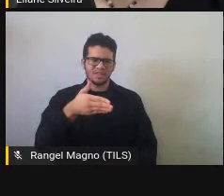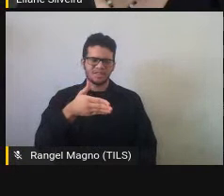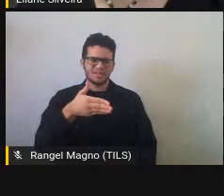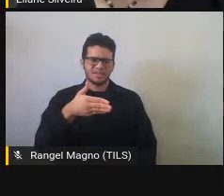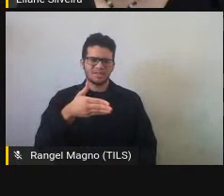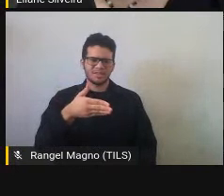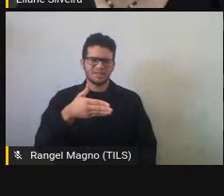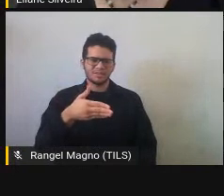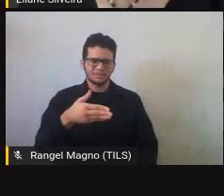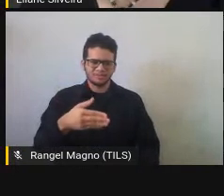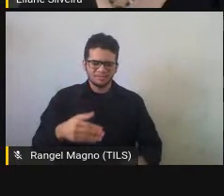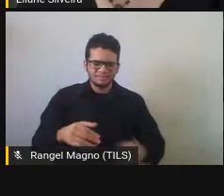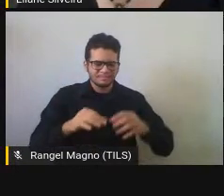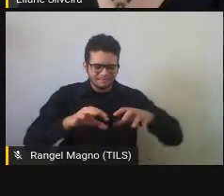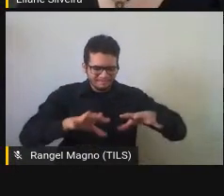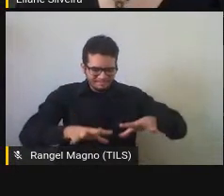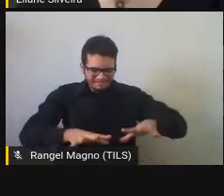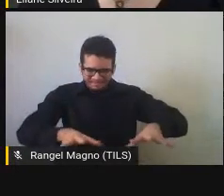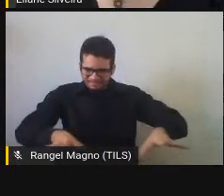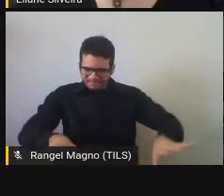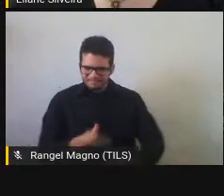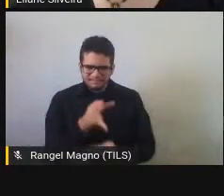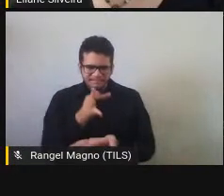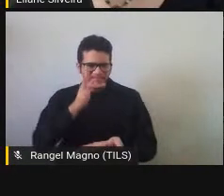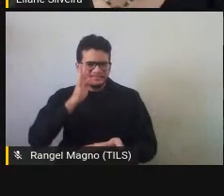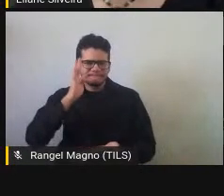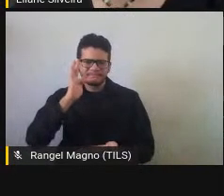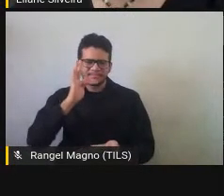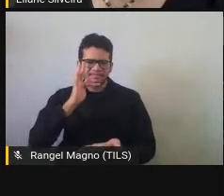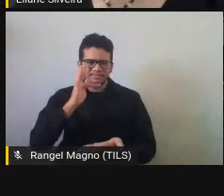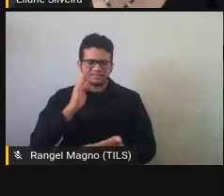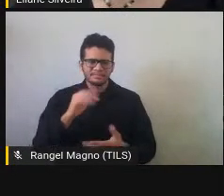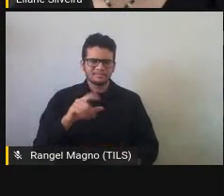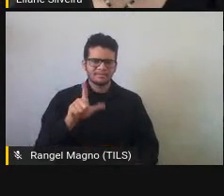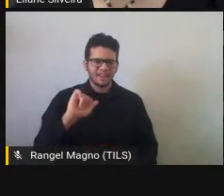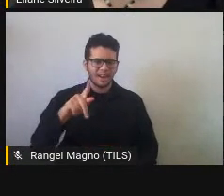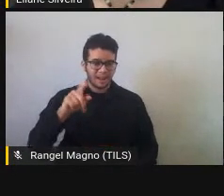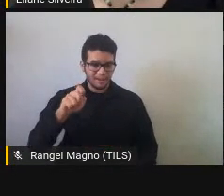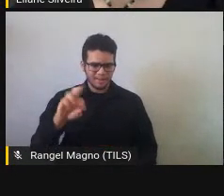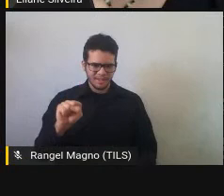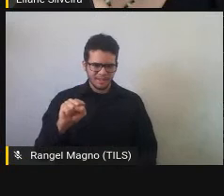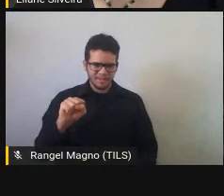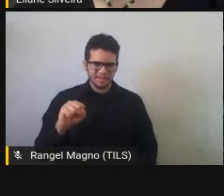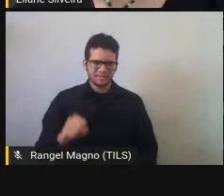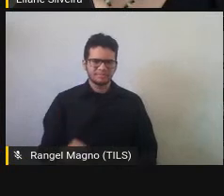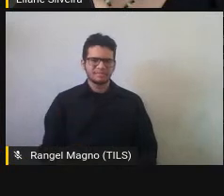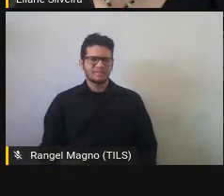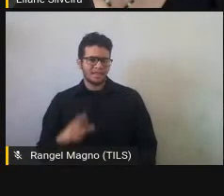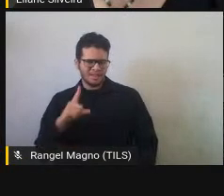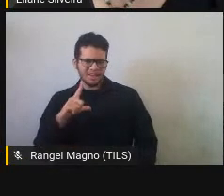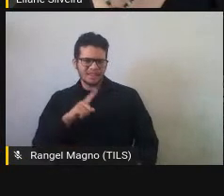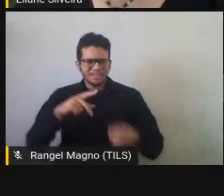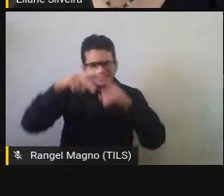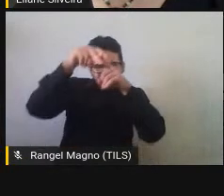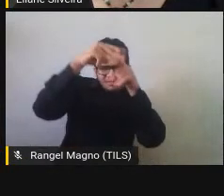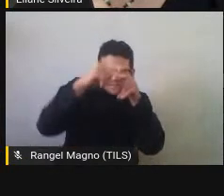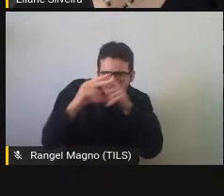jardim de Leipzig e ele tem ali uma série de incisos e de rasuras.